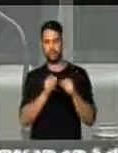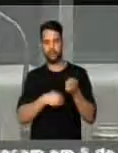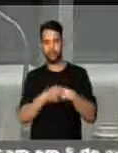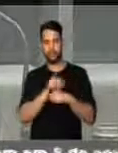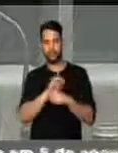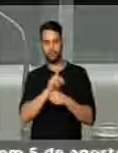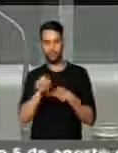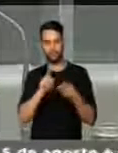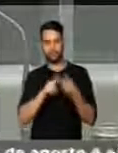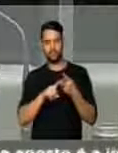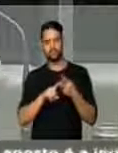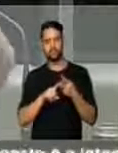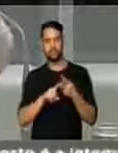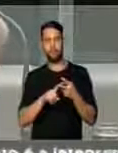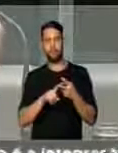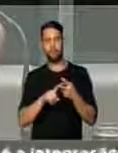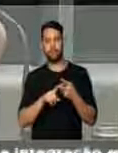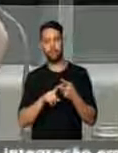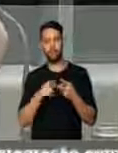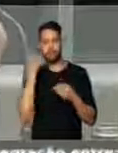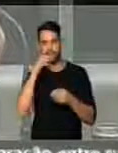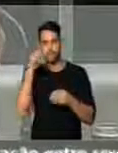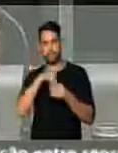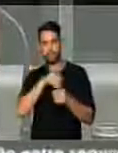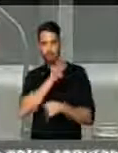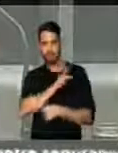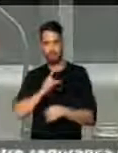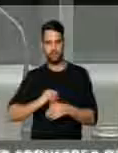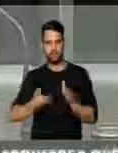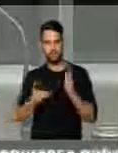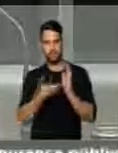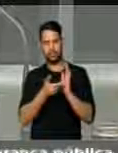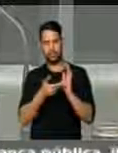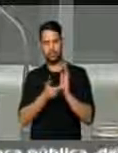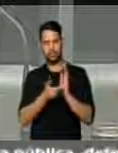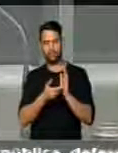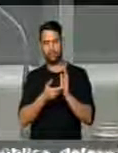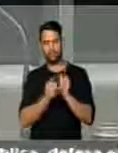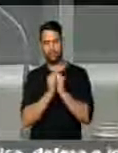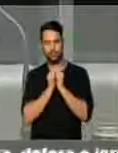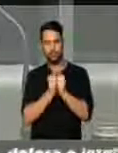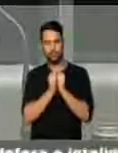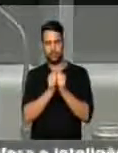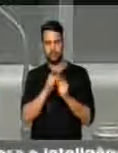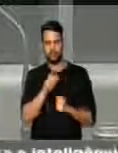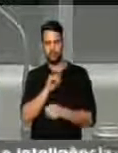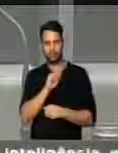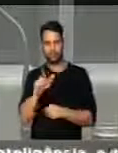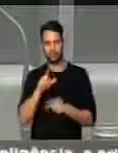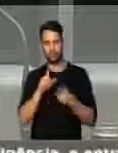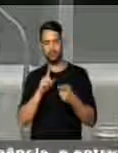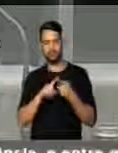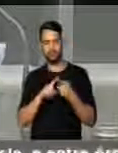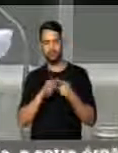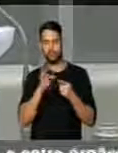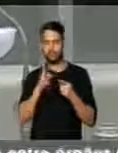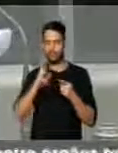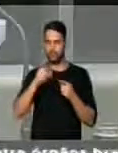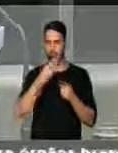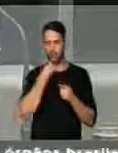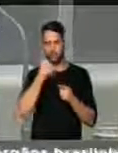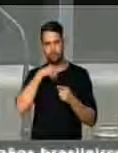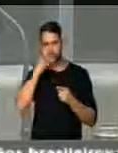capital. Se eleita presidente da Câmara, junto com o PSOL e todos